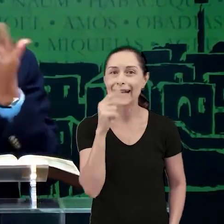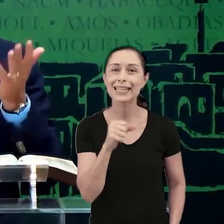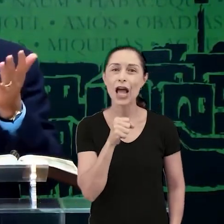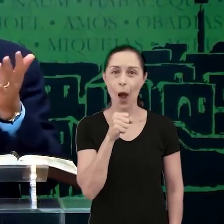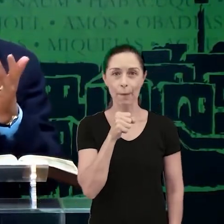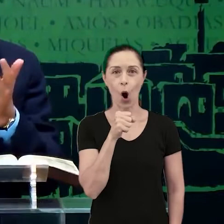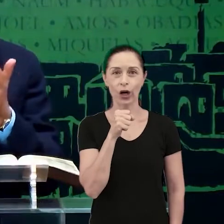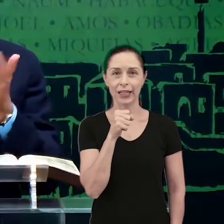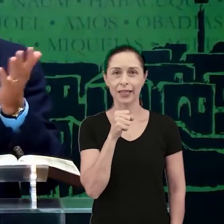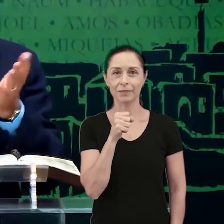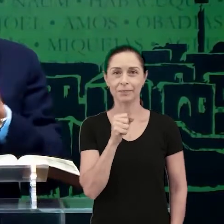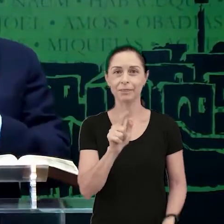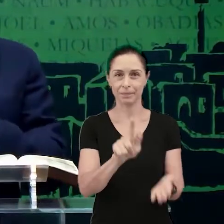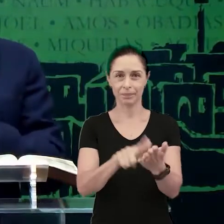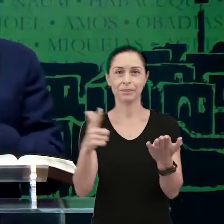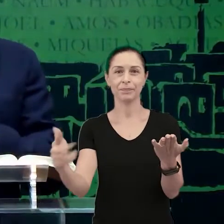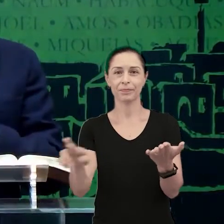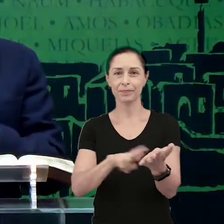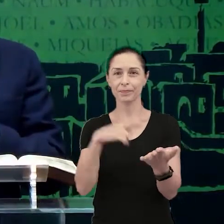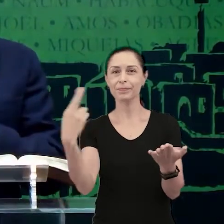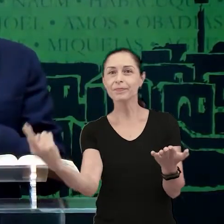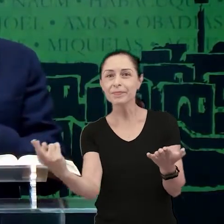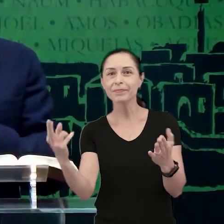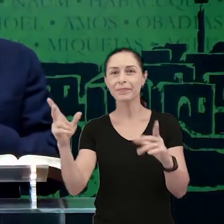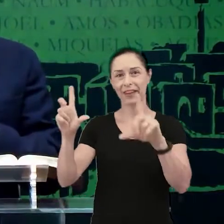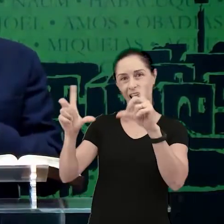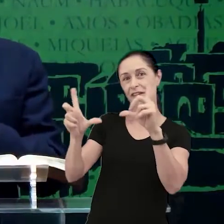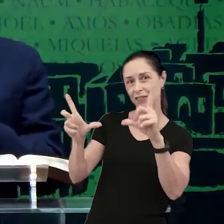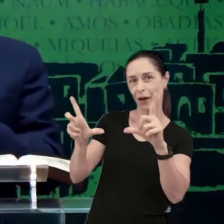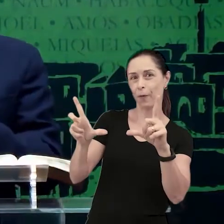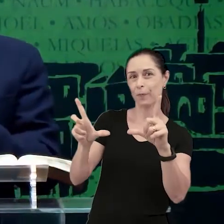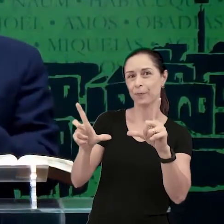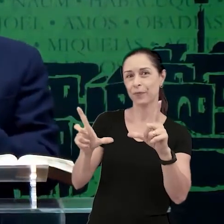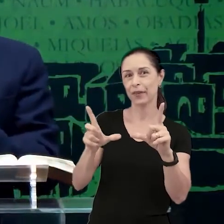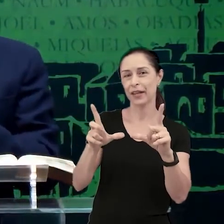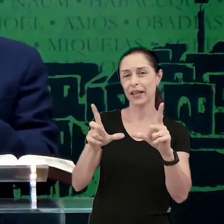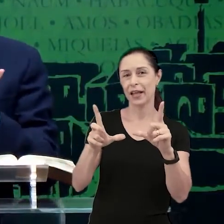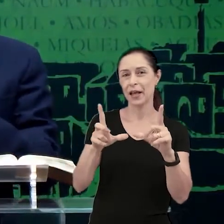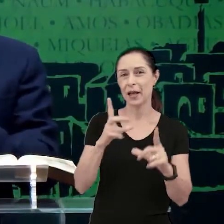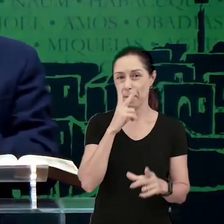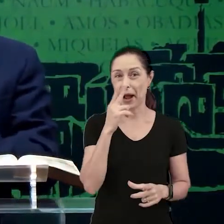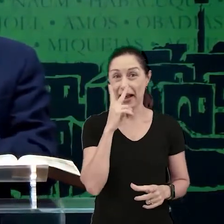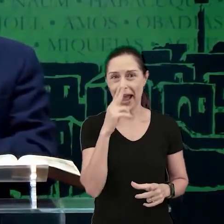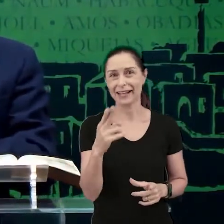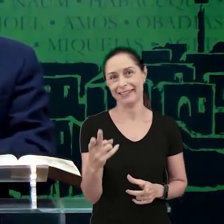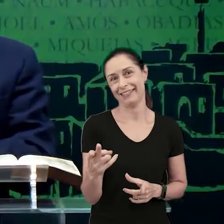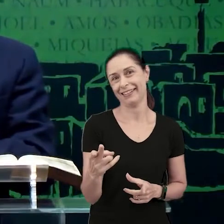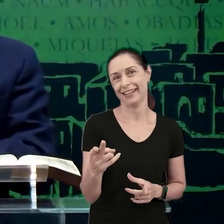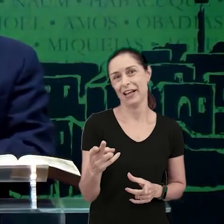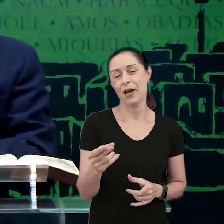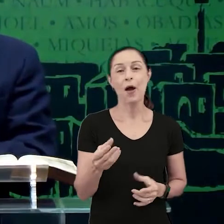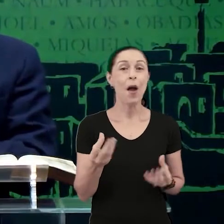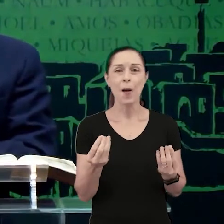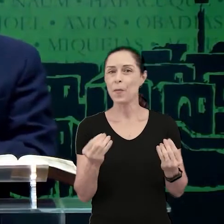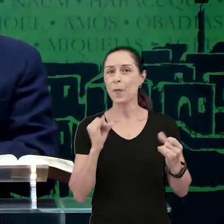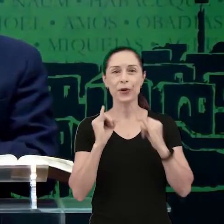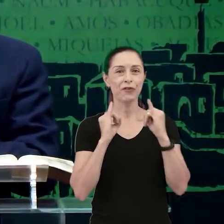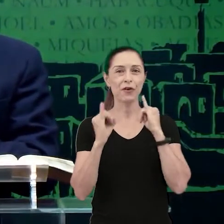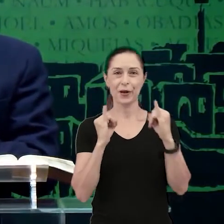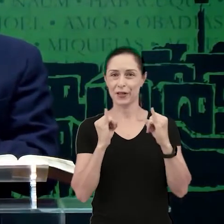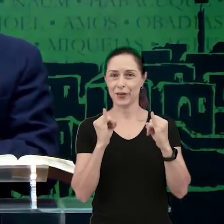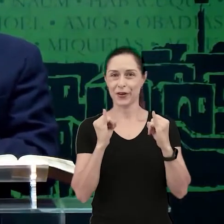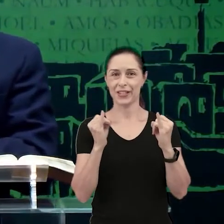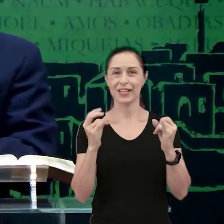São Paulo, de Globo, Correio Brasiliense. Parece que ele é o jornalista mais informado dos nossos